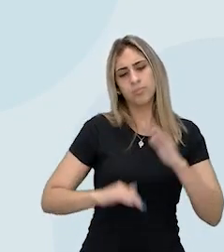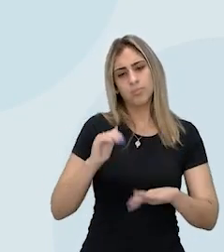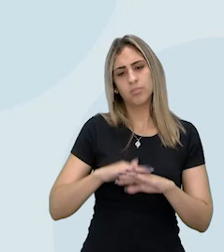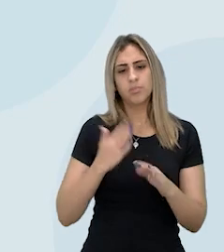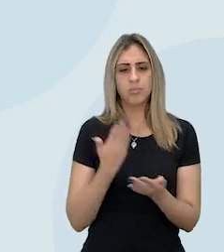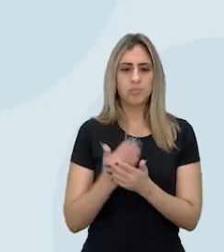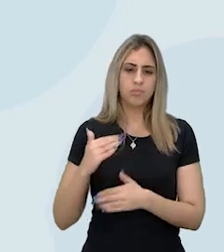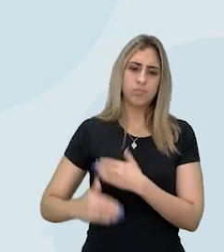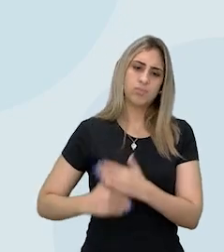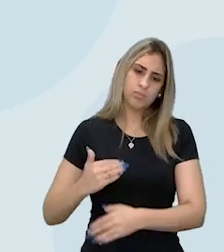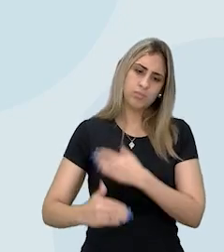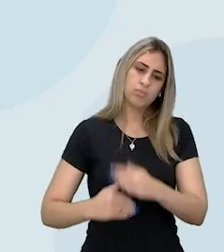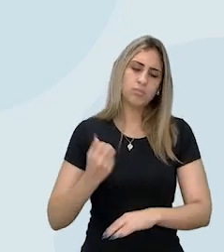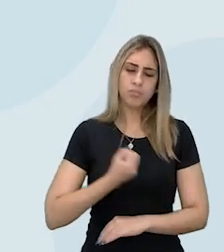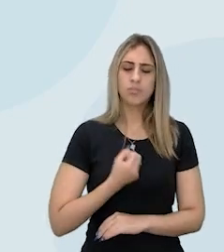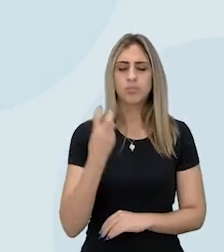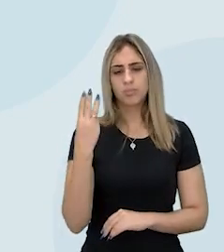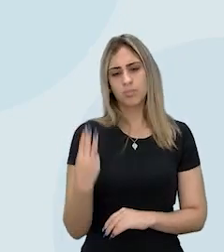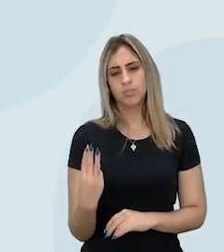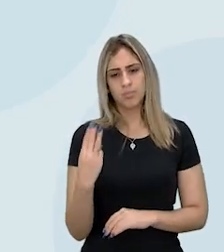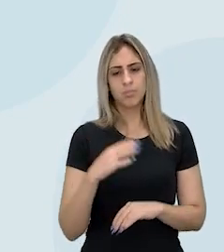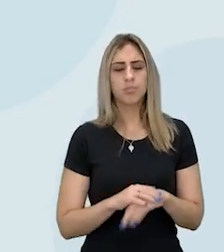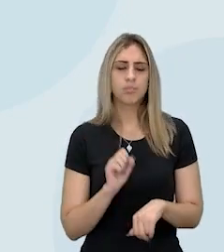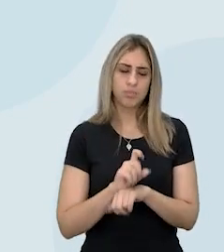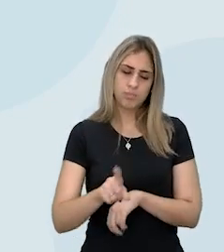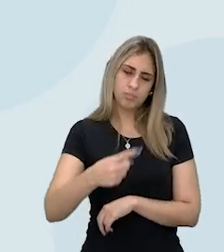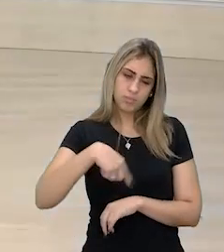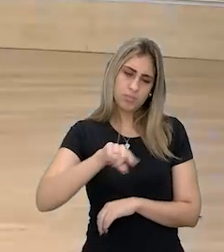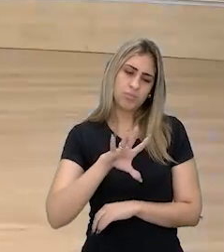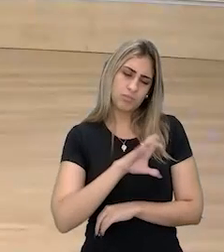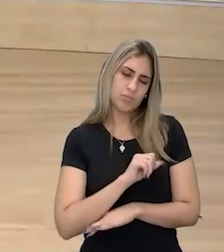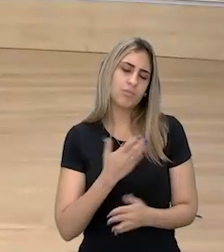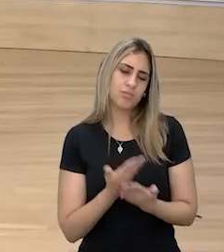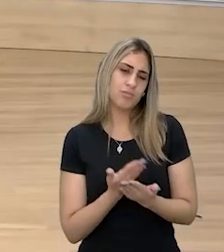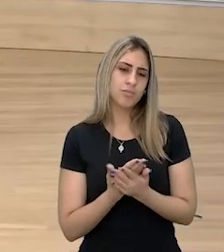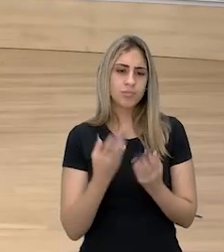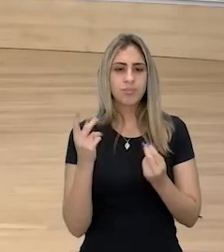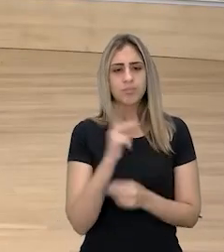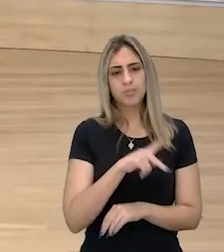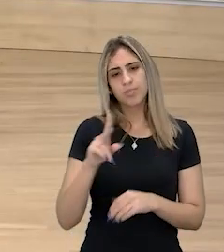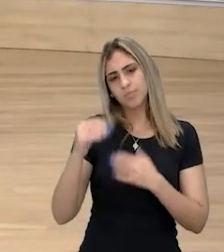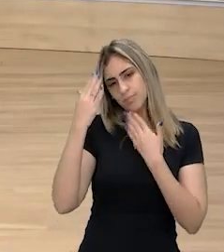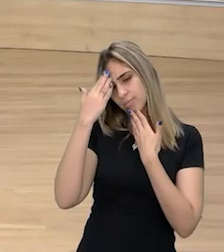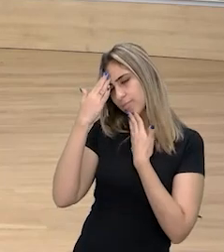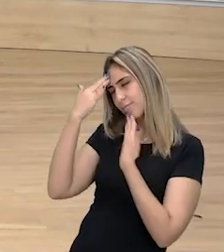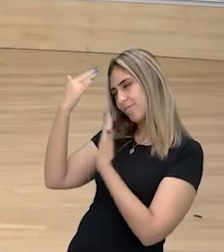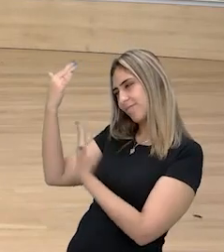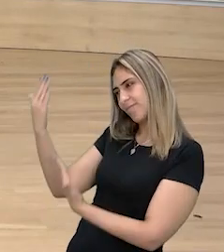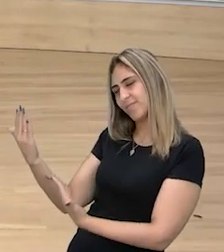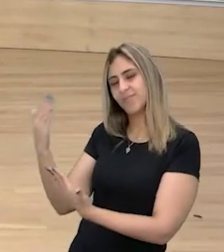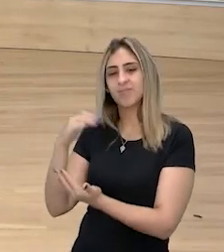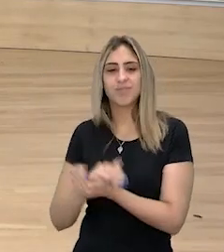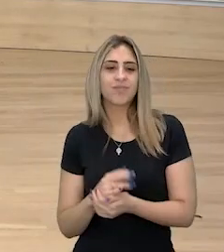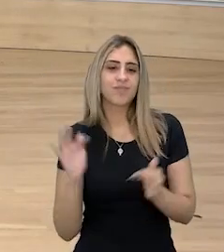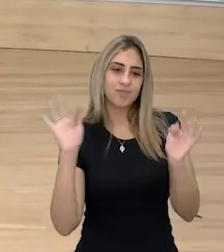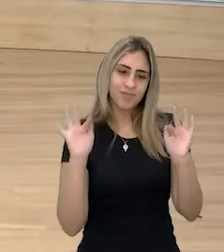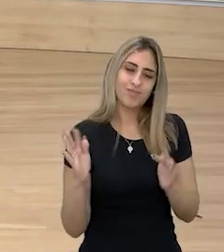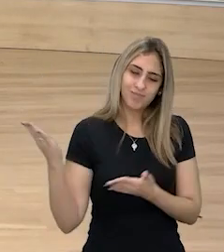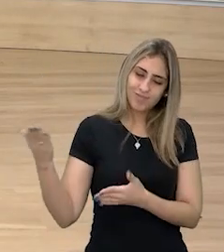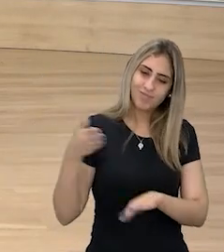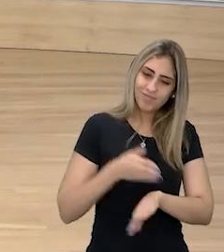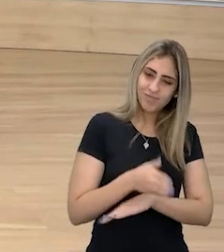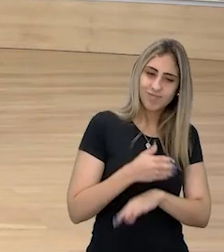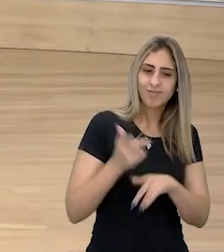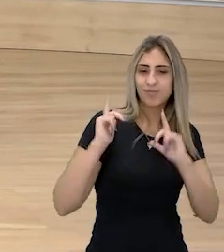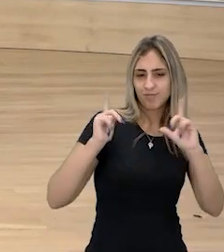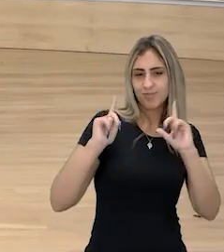de desenvolvimento de número 3. Eu espero que vocês tenham apreciado. Professor Washington, eu nem digo o quanto estou feliz, o quanto foi